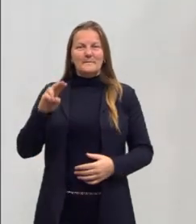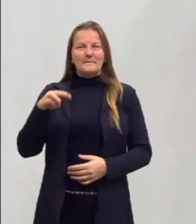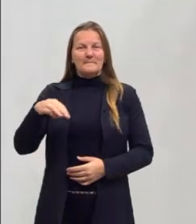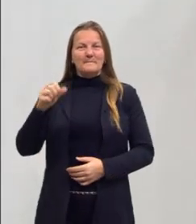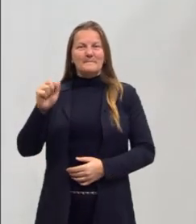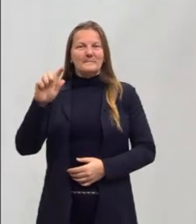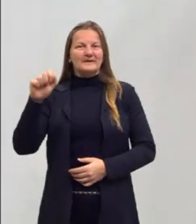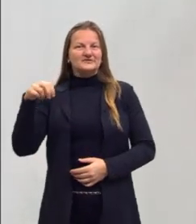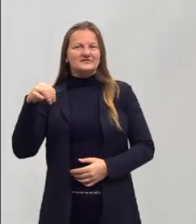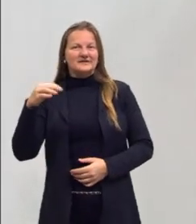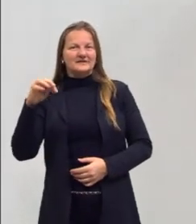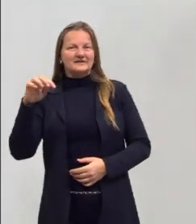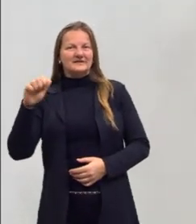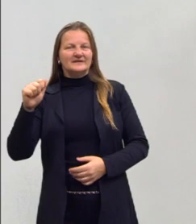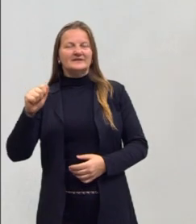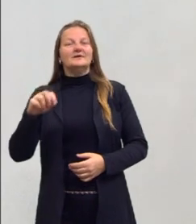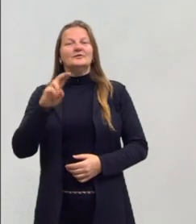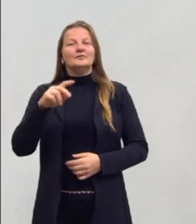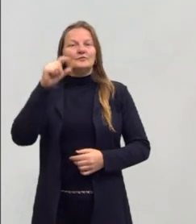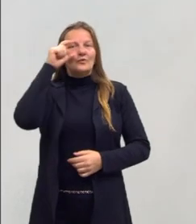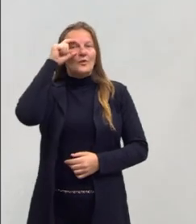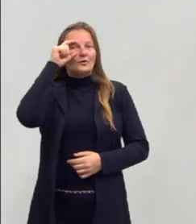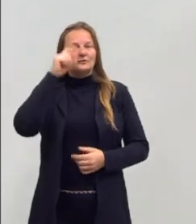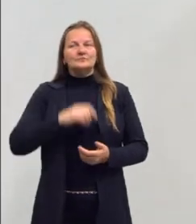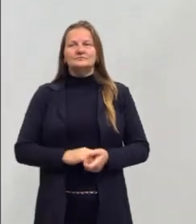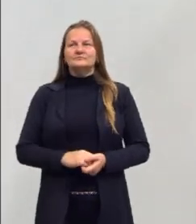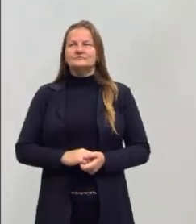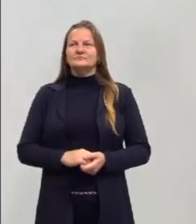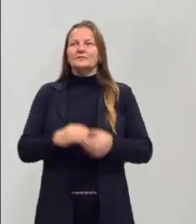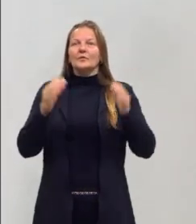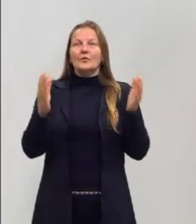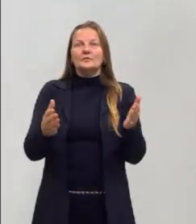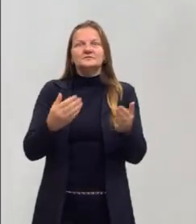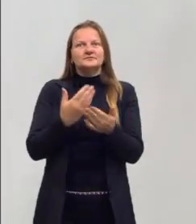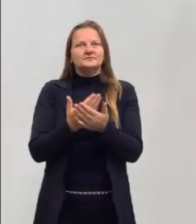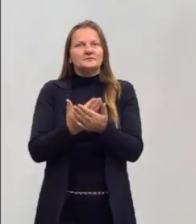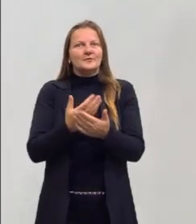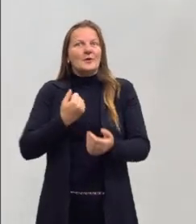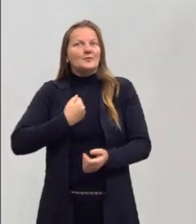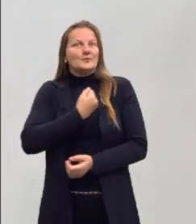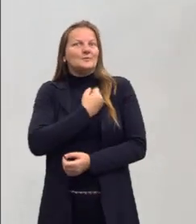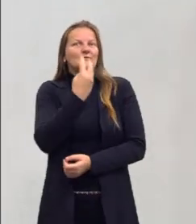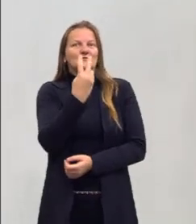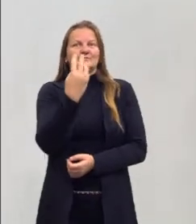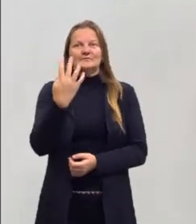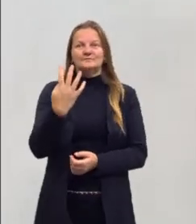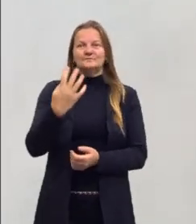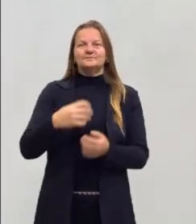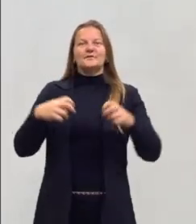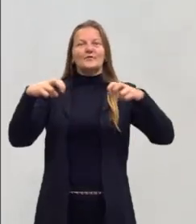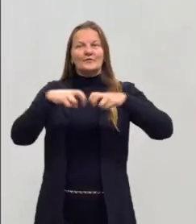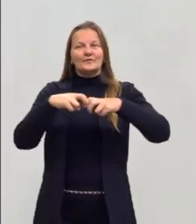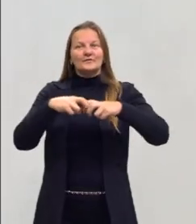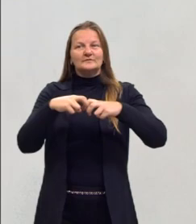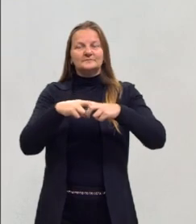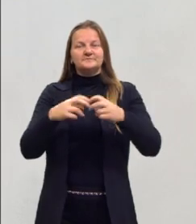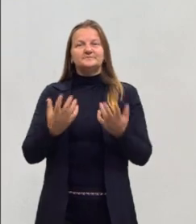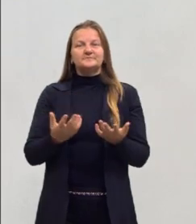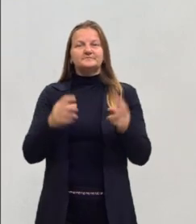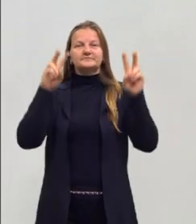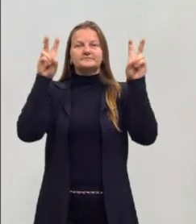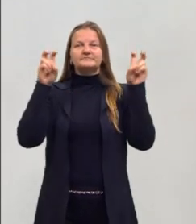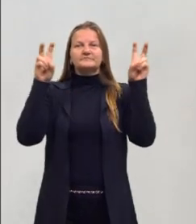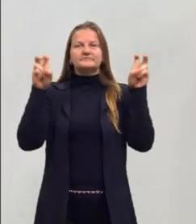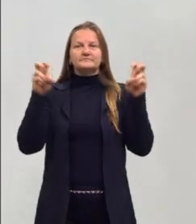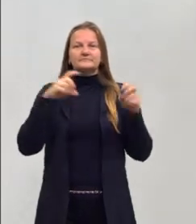e uso óculos Então pessoal hoje a gente está indo para nossa aula 24 de física aí a gente vai continuar então na